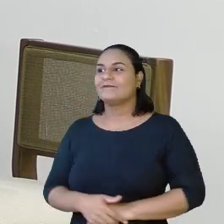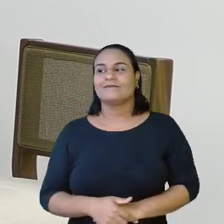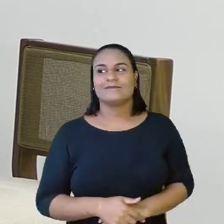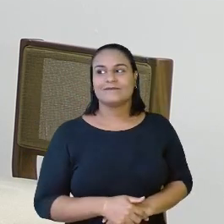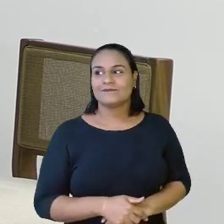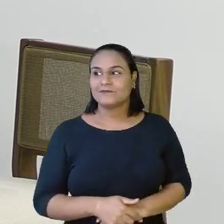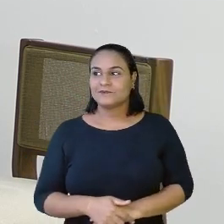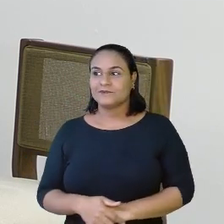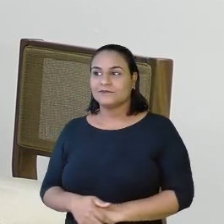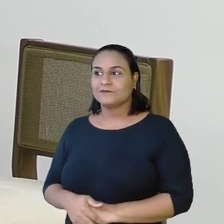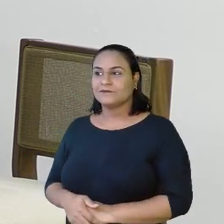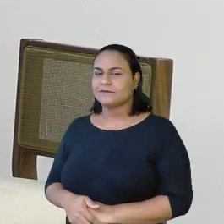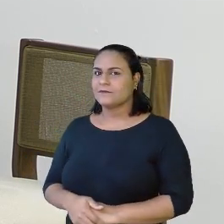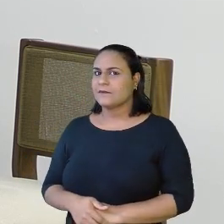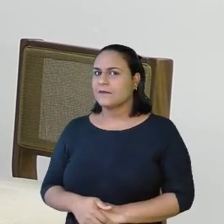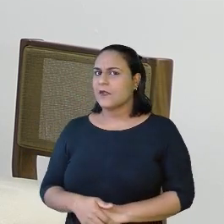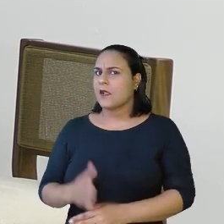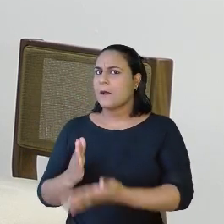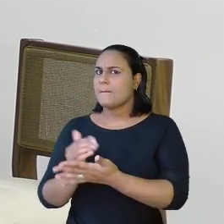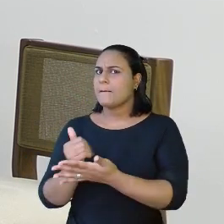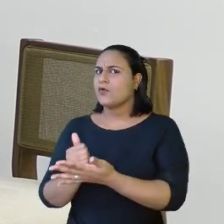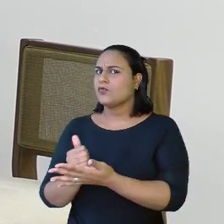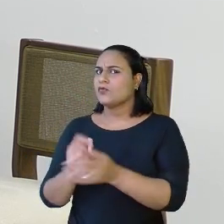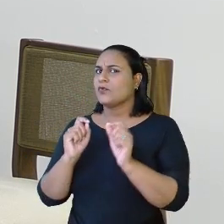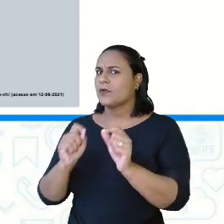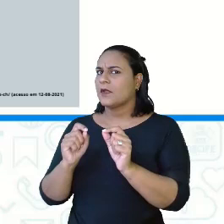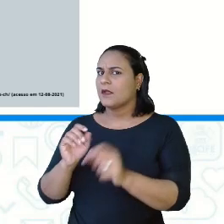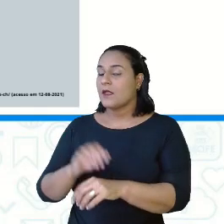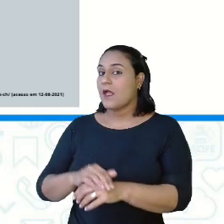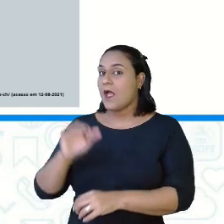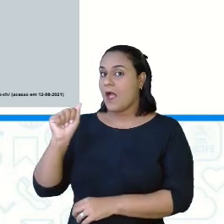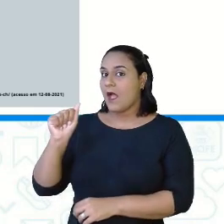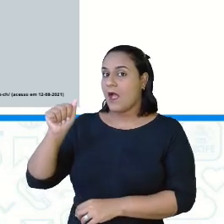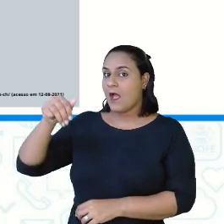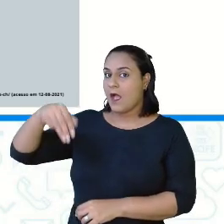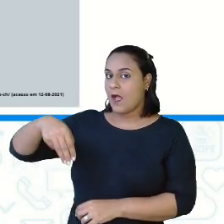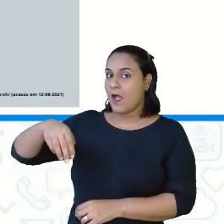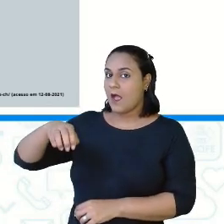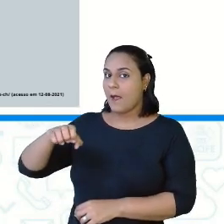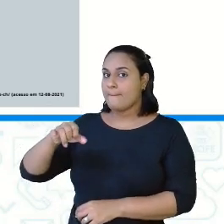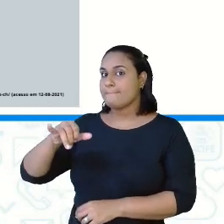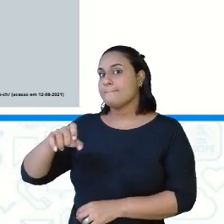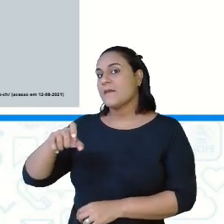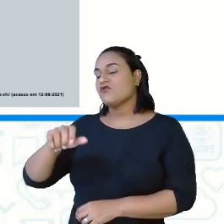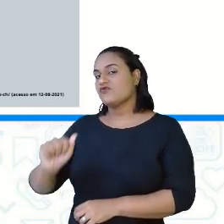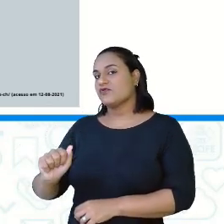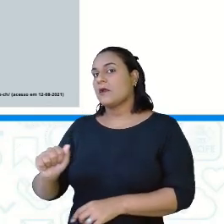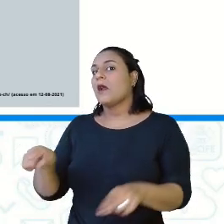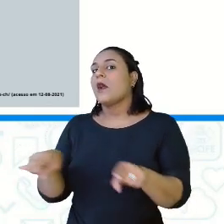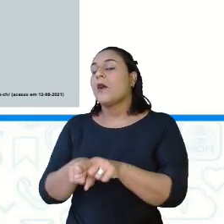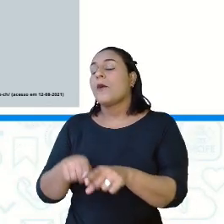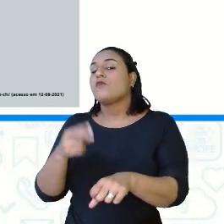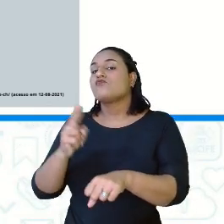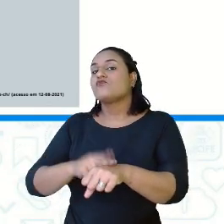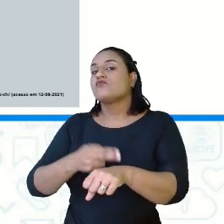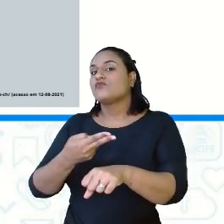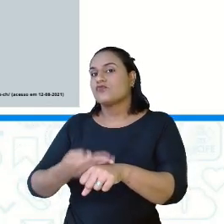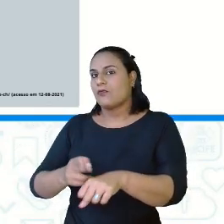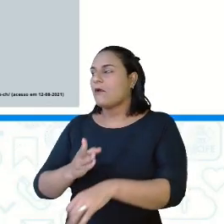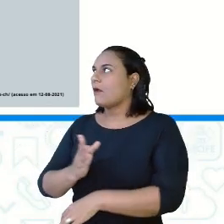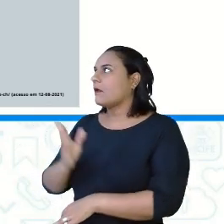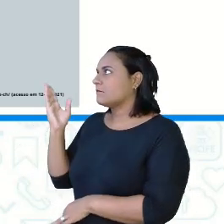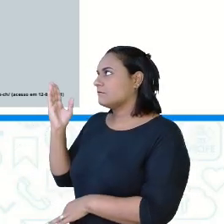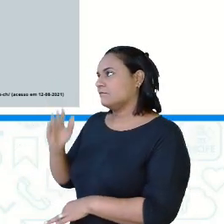Vamos lá. É um bolo de ameixa com chocolate. Então, esse bolo de ameixa